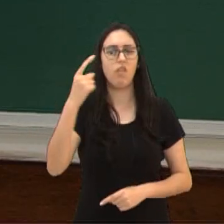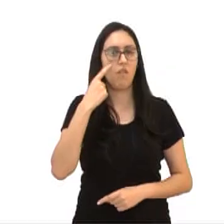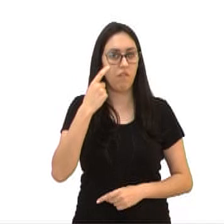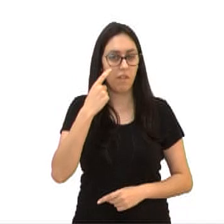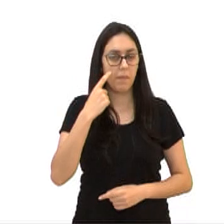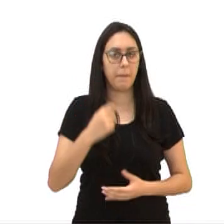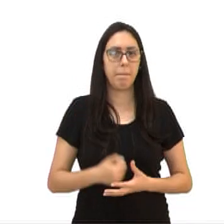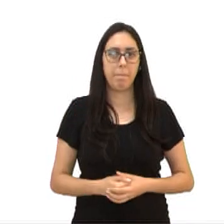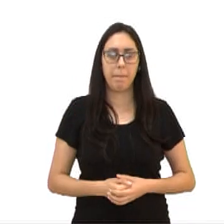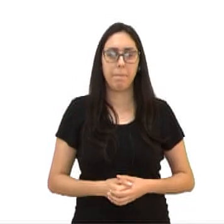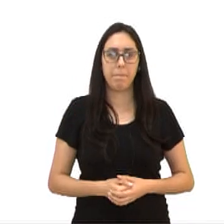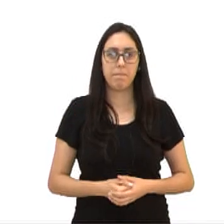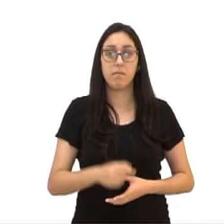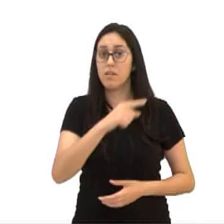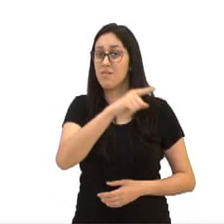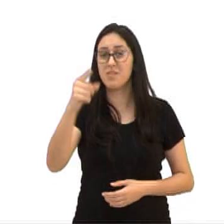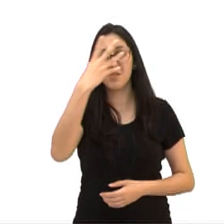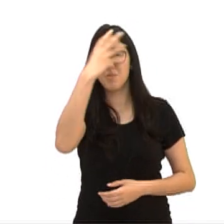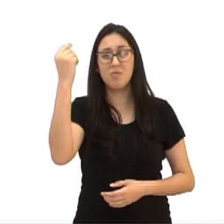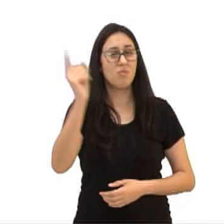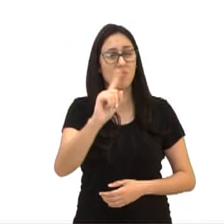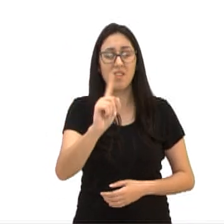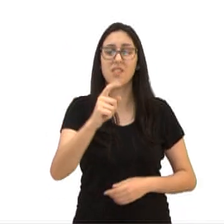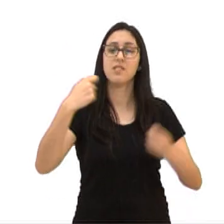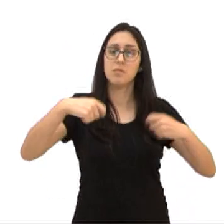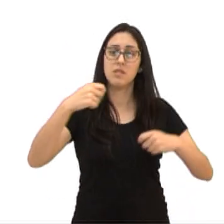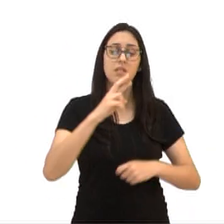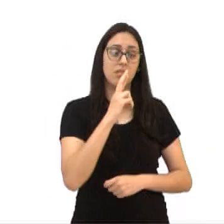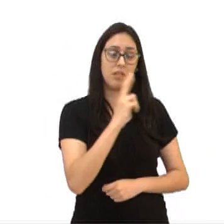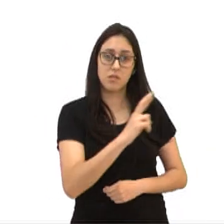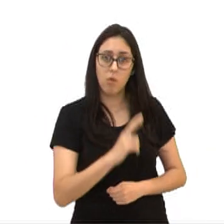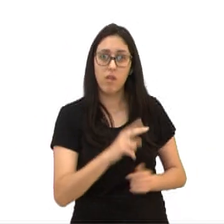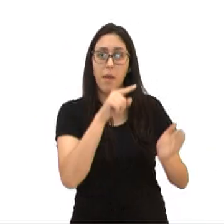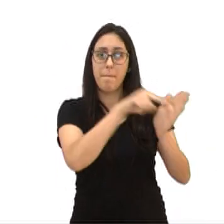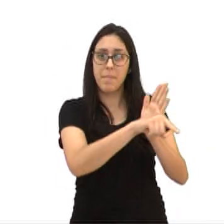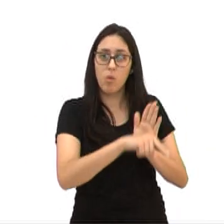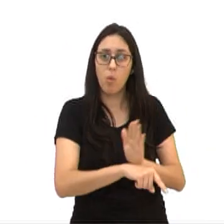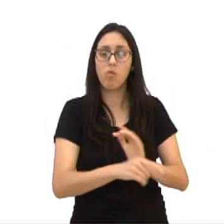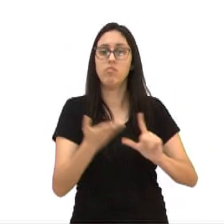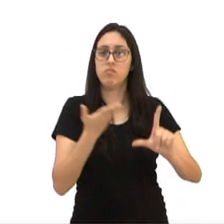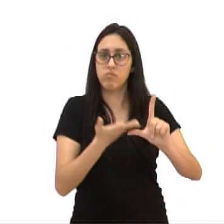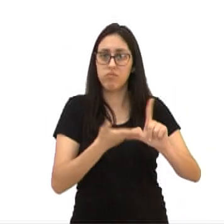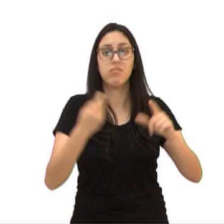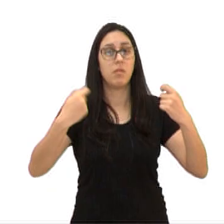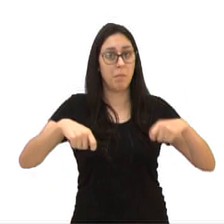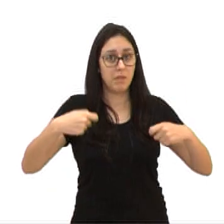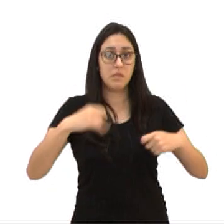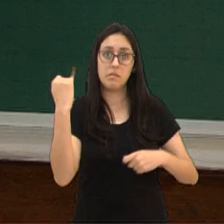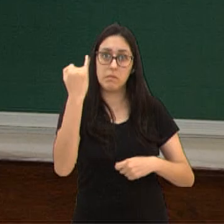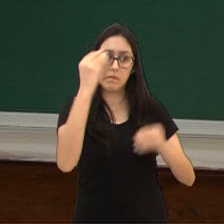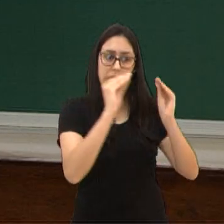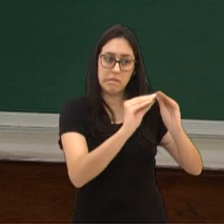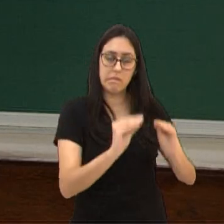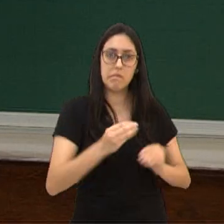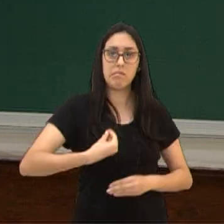Não esqueçam de fazer as questões obrigatórias também no Google Classroom, tá? Para registrar a vossa